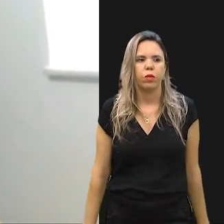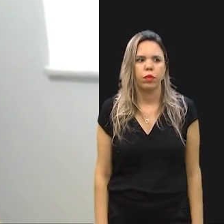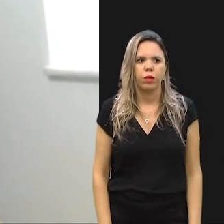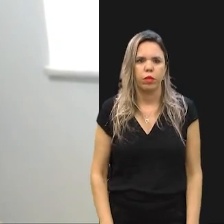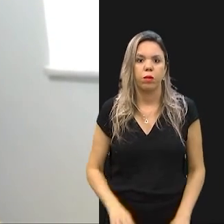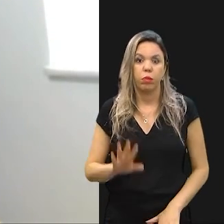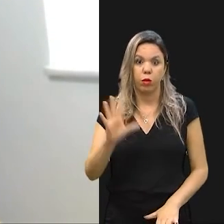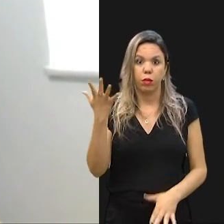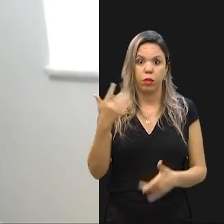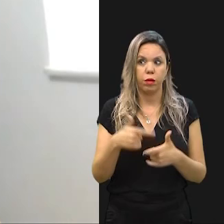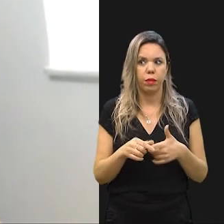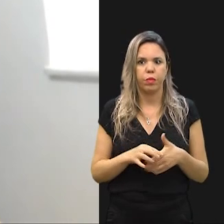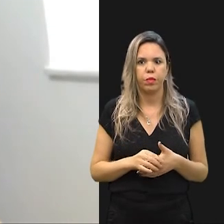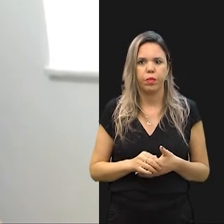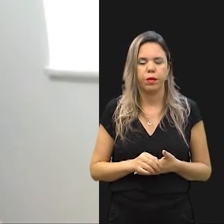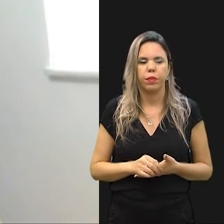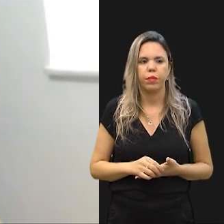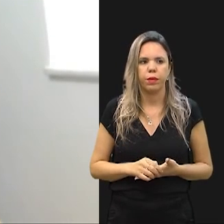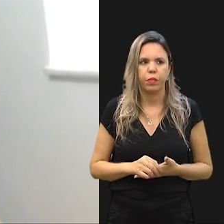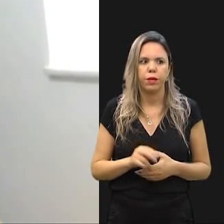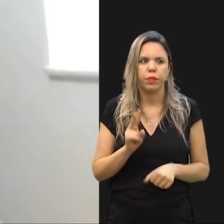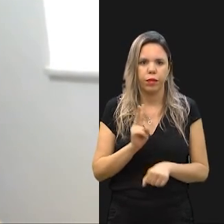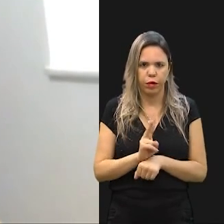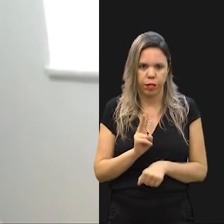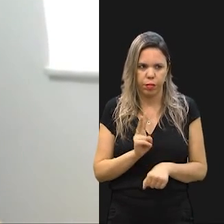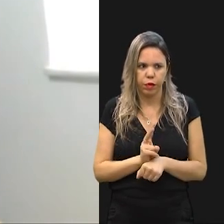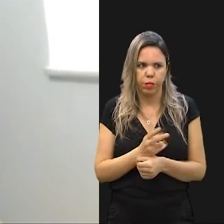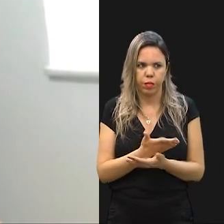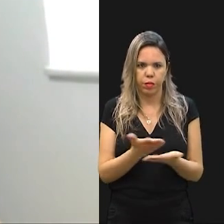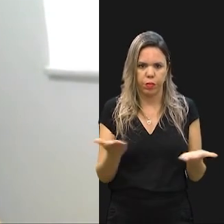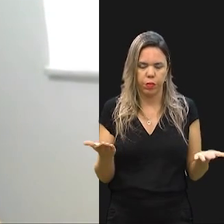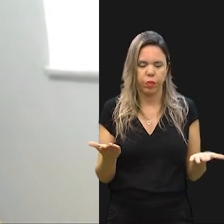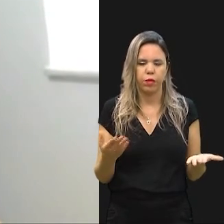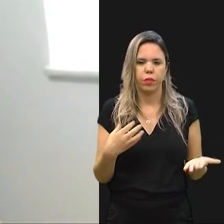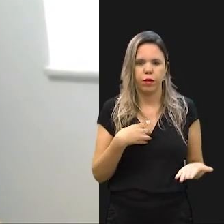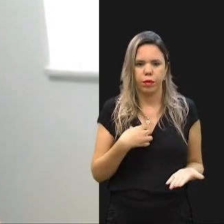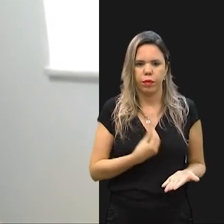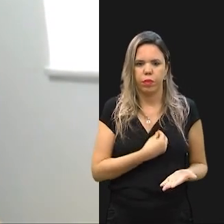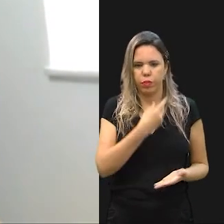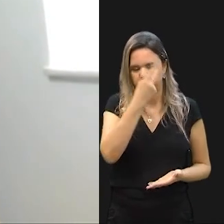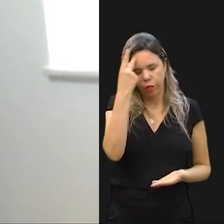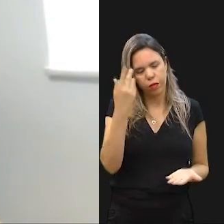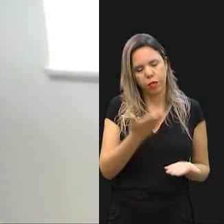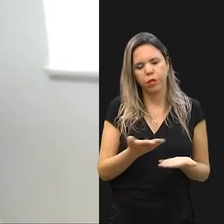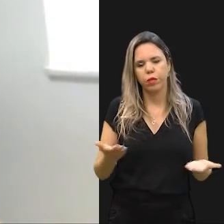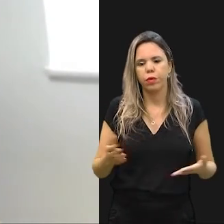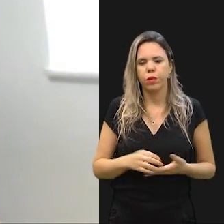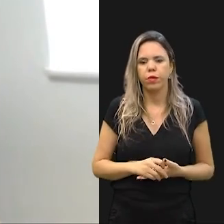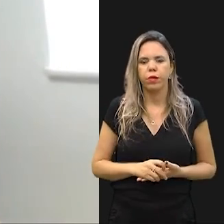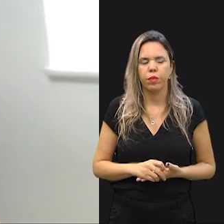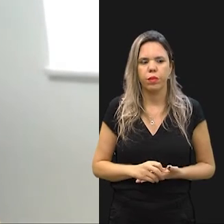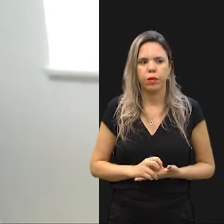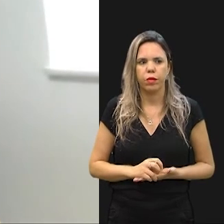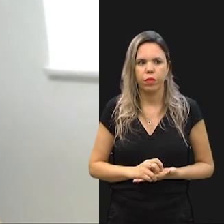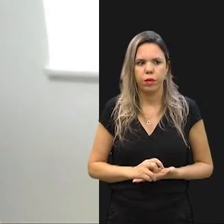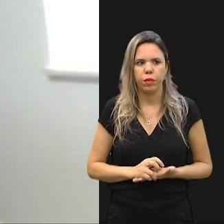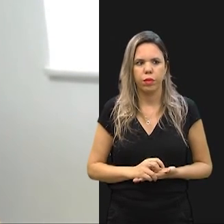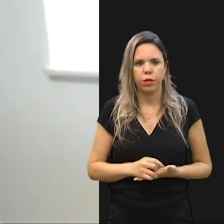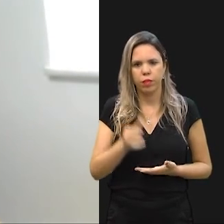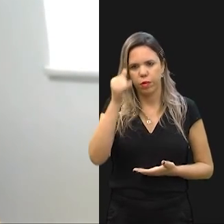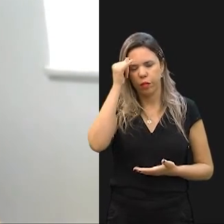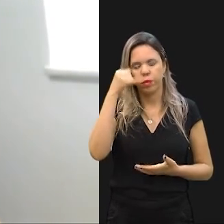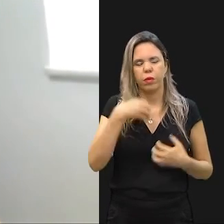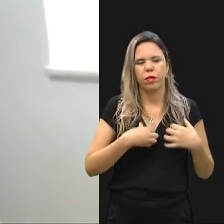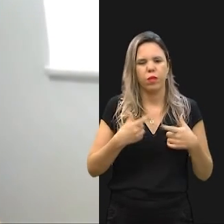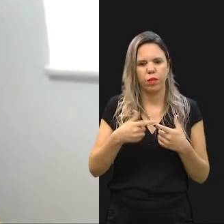imprescindível para preservar a integridade, né, a vida das pessoas, também a propriedade, evitar